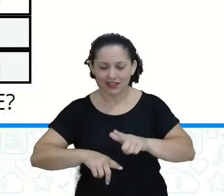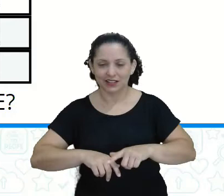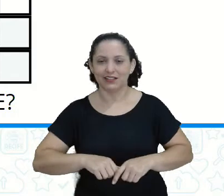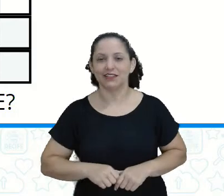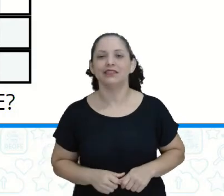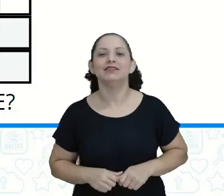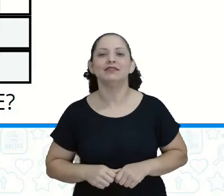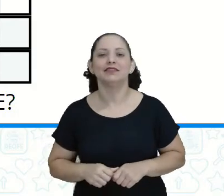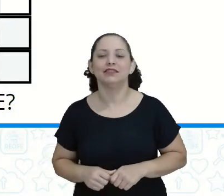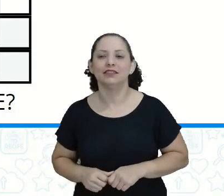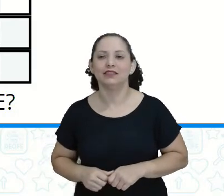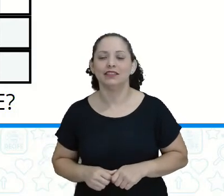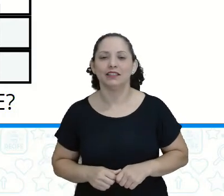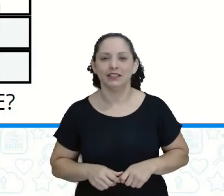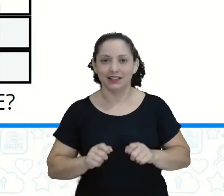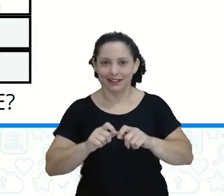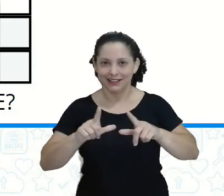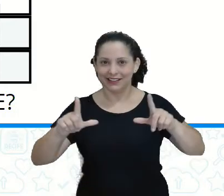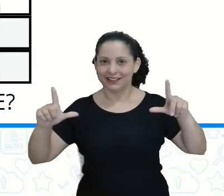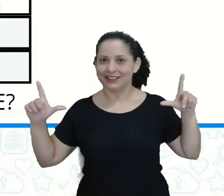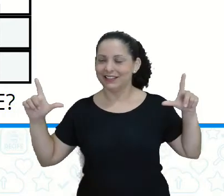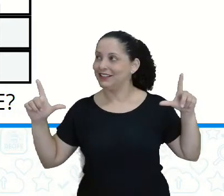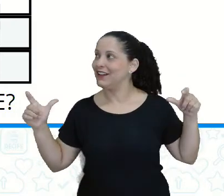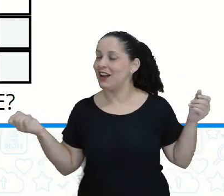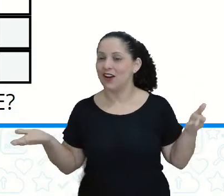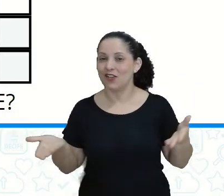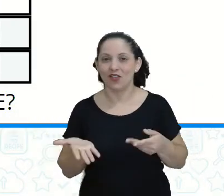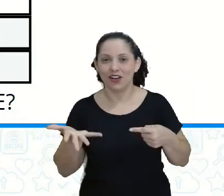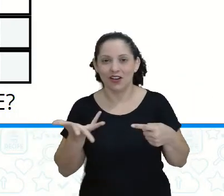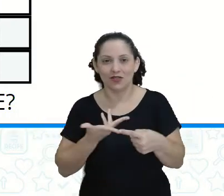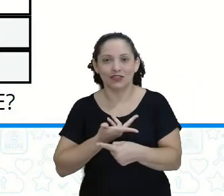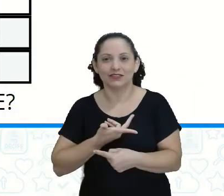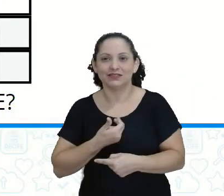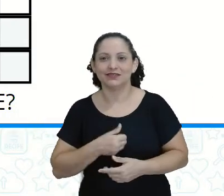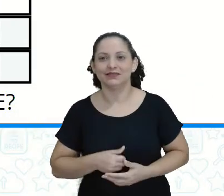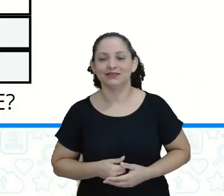tela. Pronto, agora dá para vocês contarem. Contem aí.